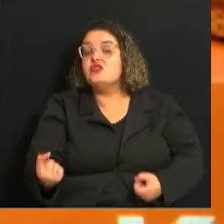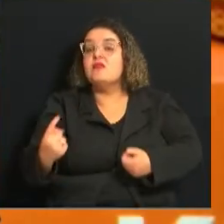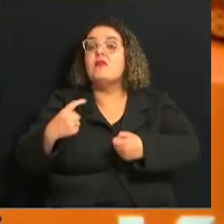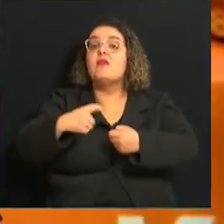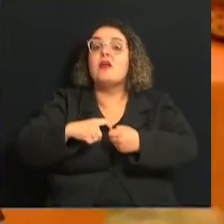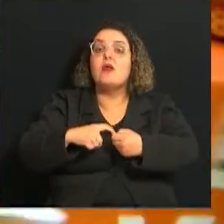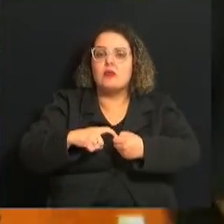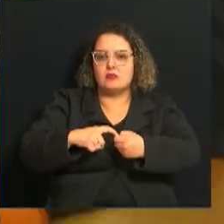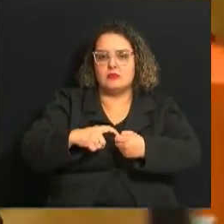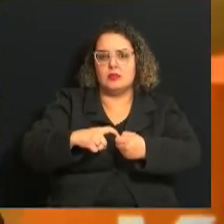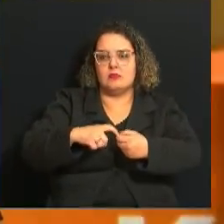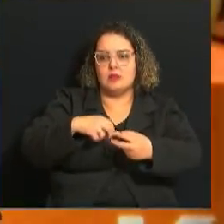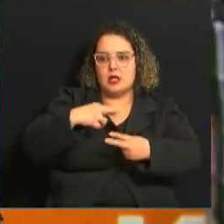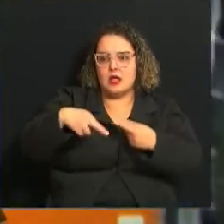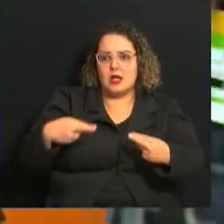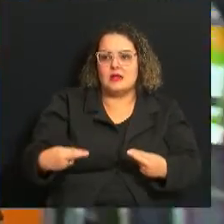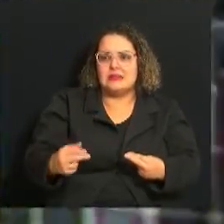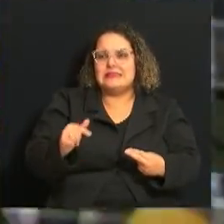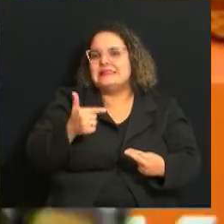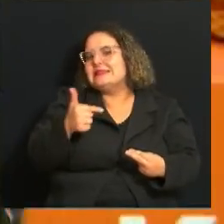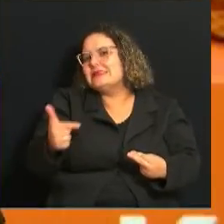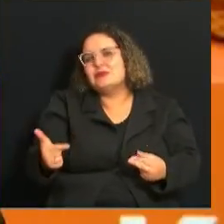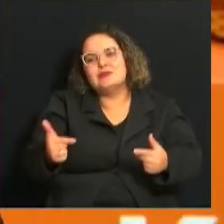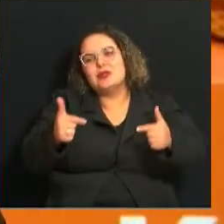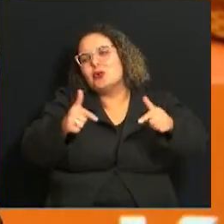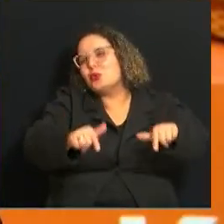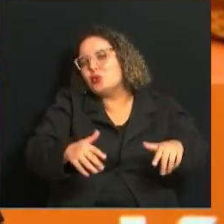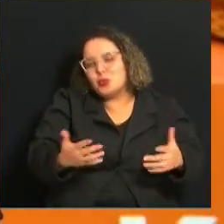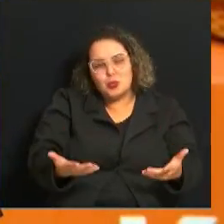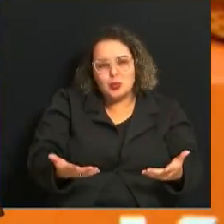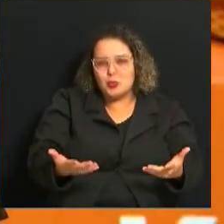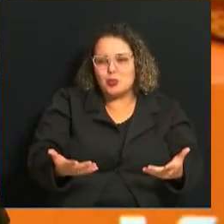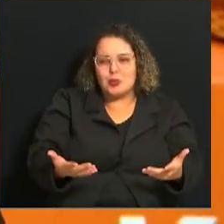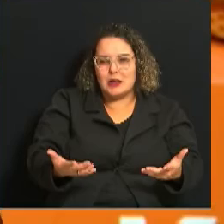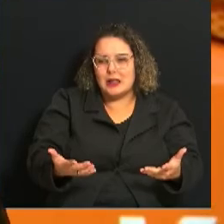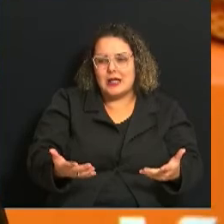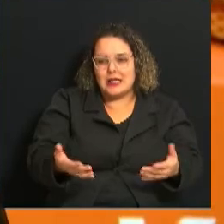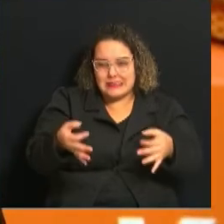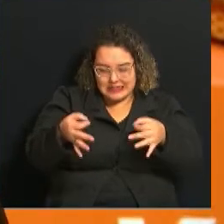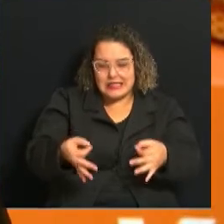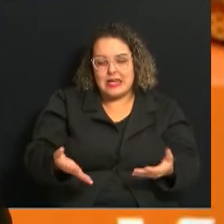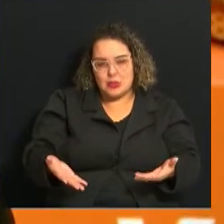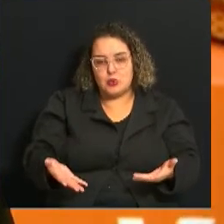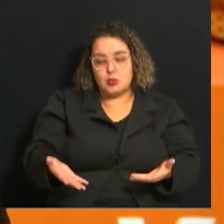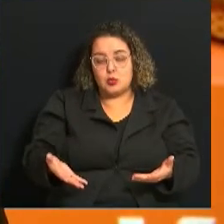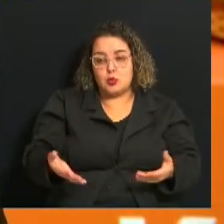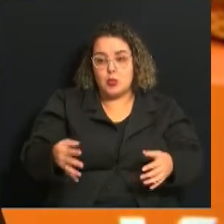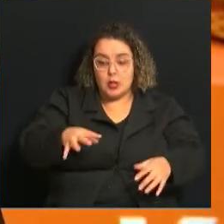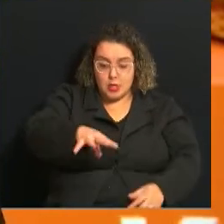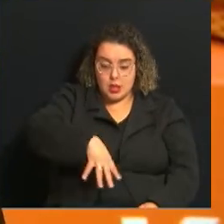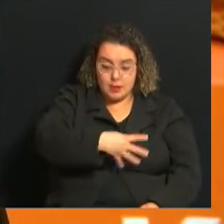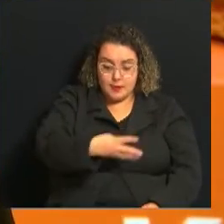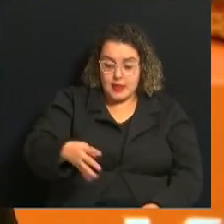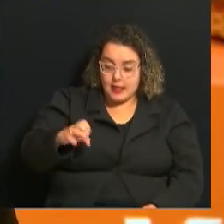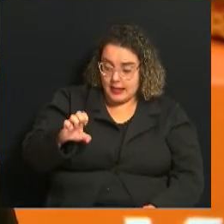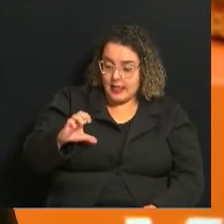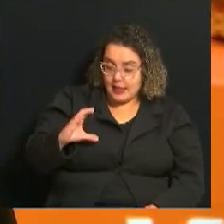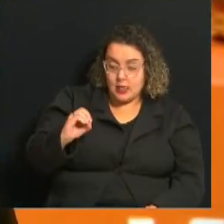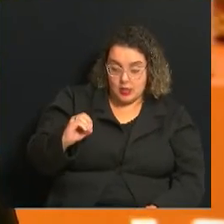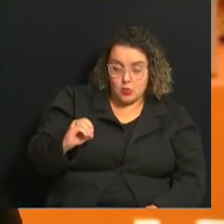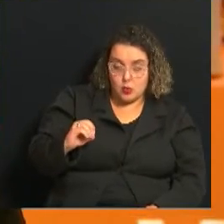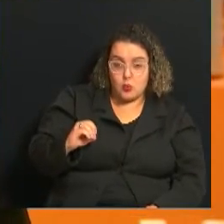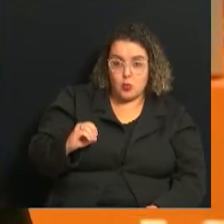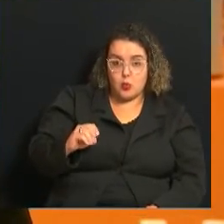ela não tem o descarte corretamente no campo, Então a bandeja Eco, ela tende